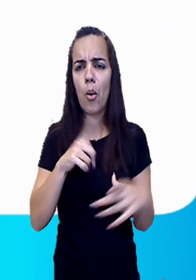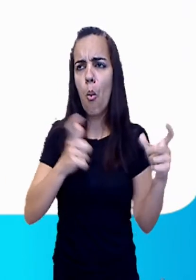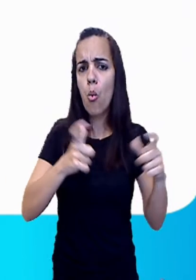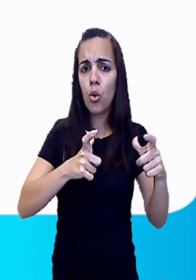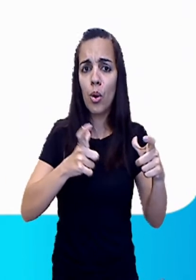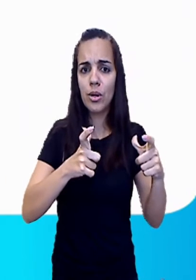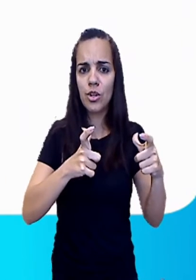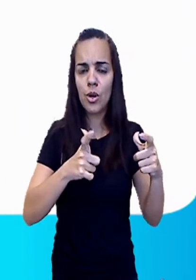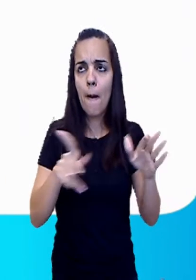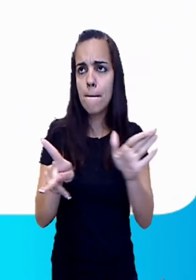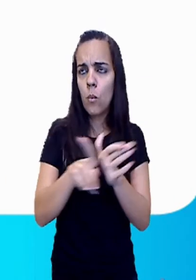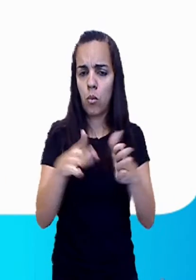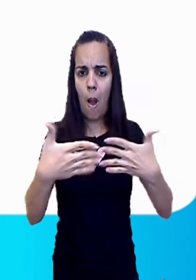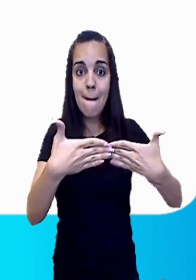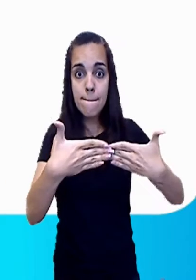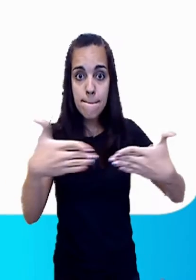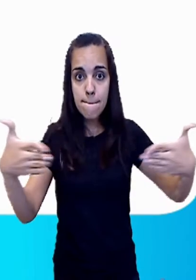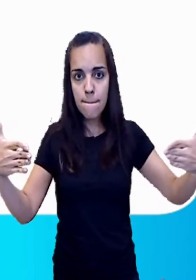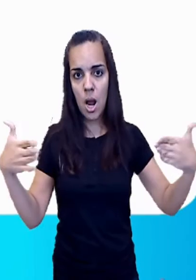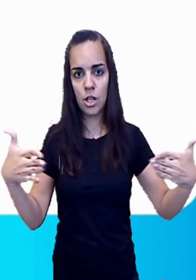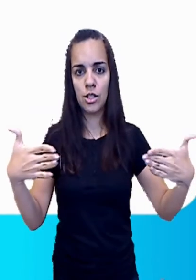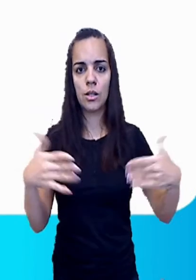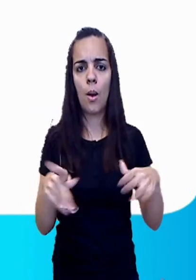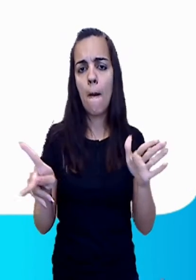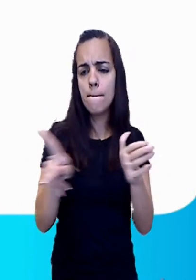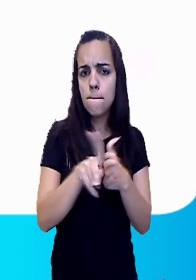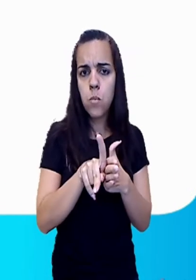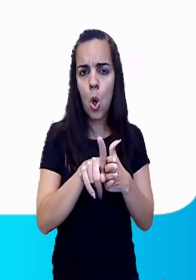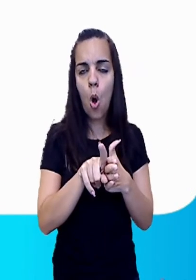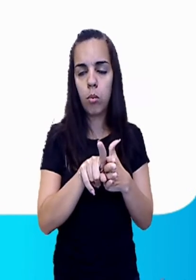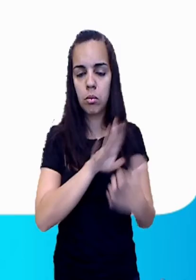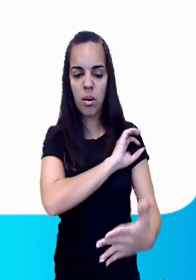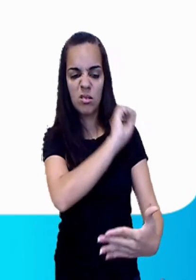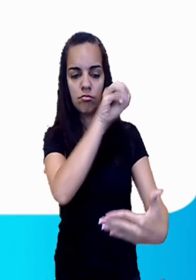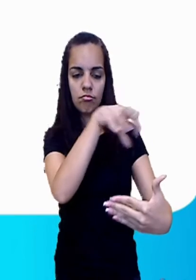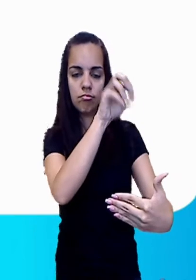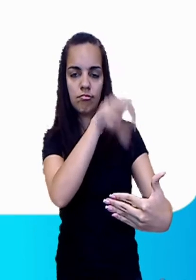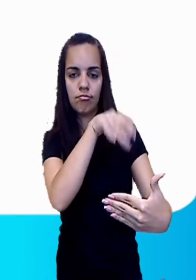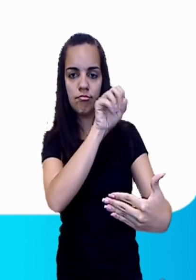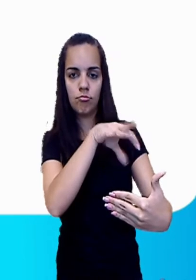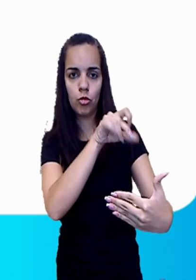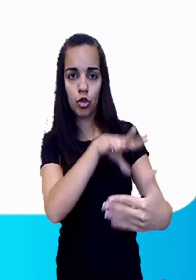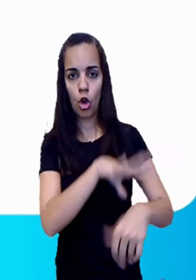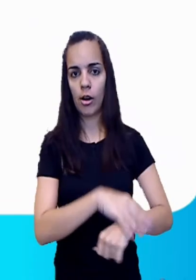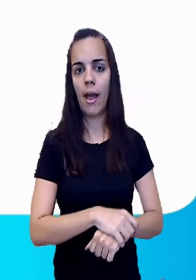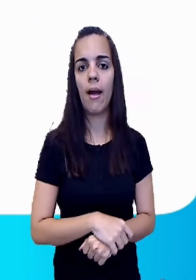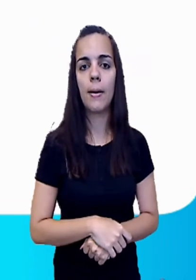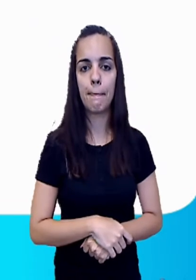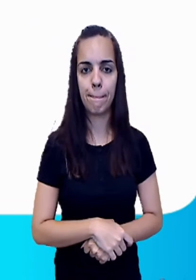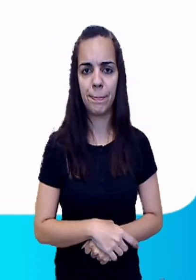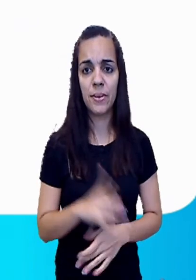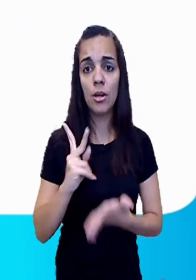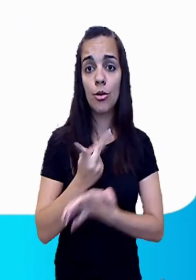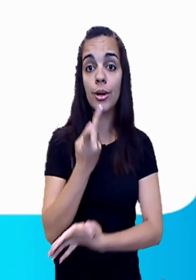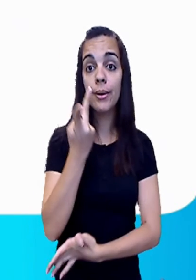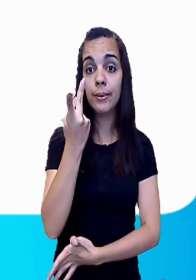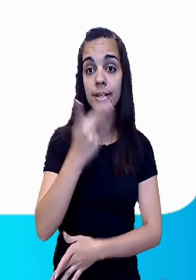uma barragem adequada para o depósito desses rejeitos. E o que